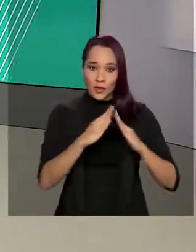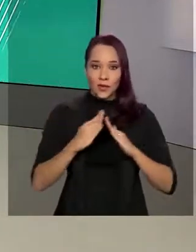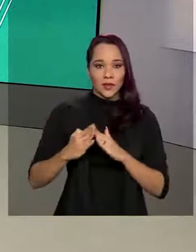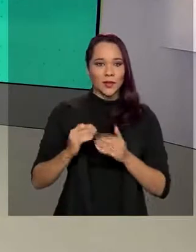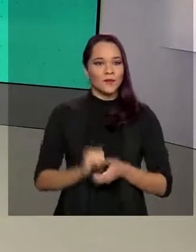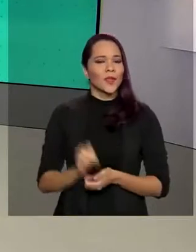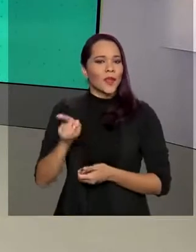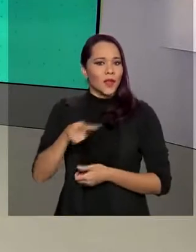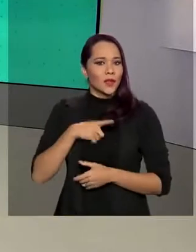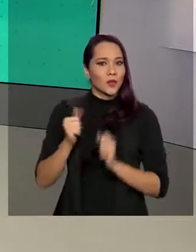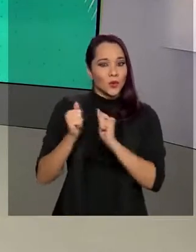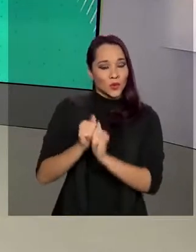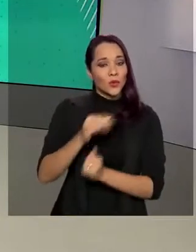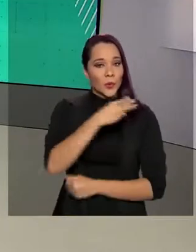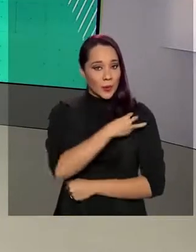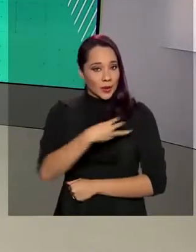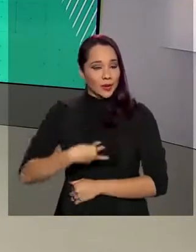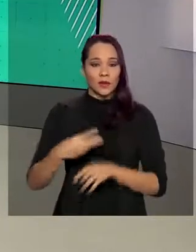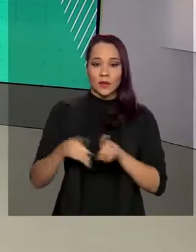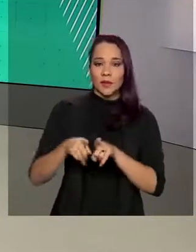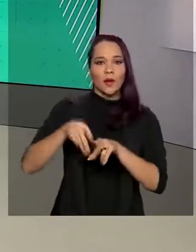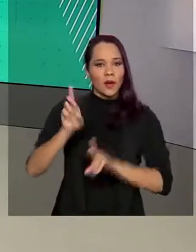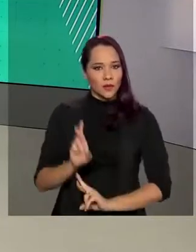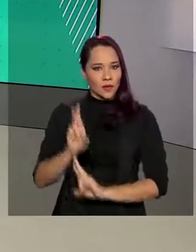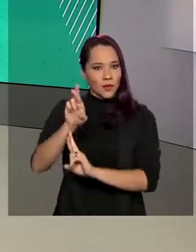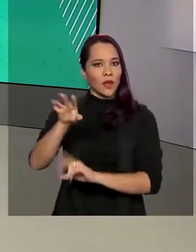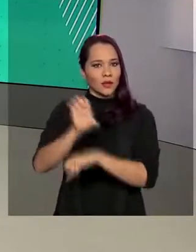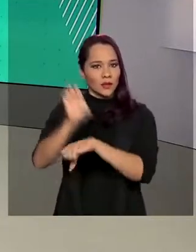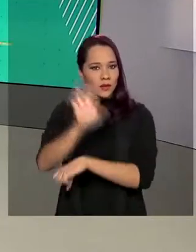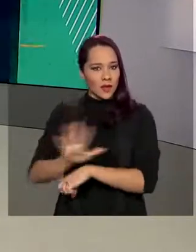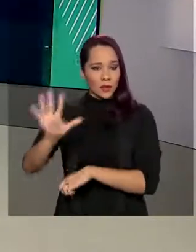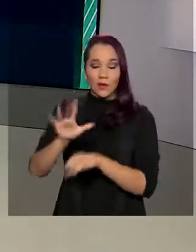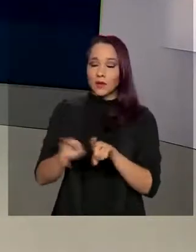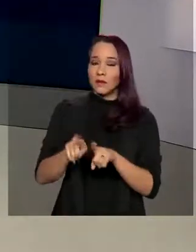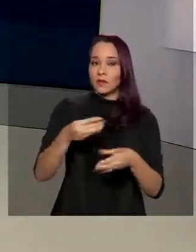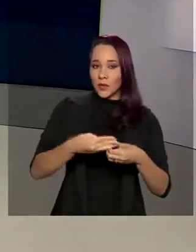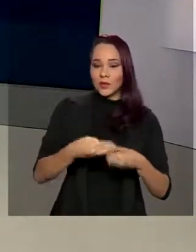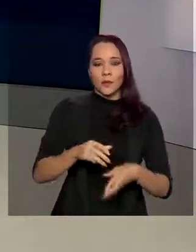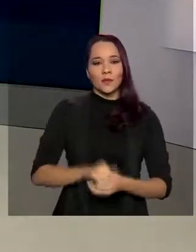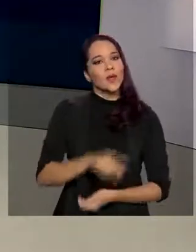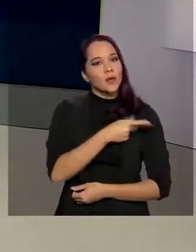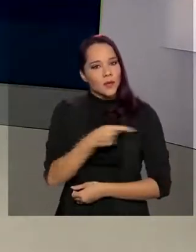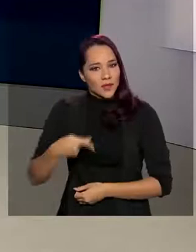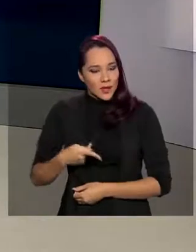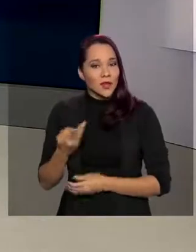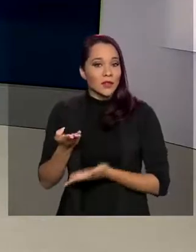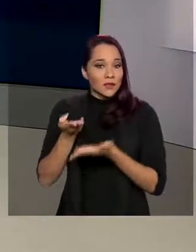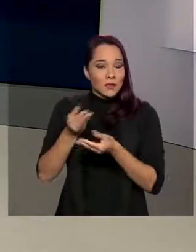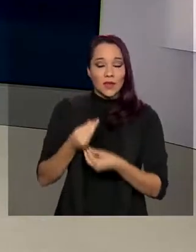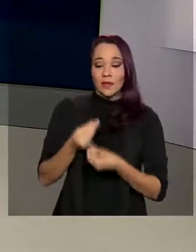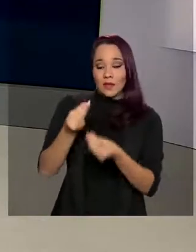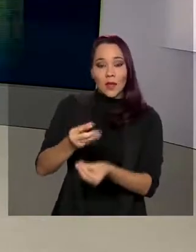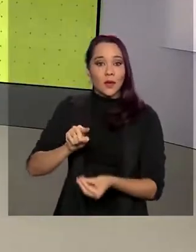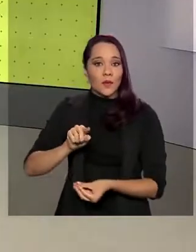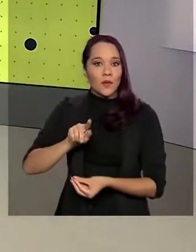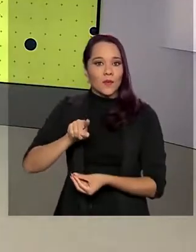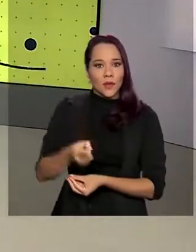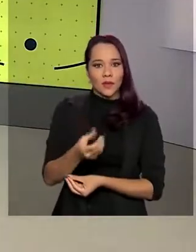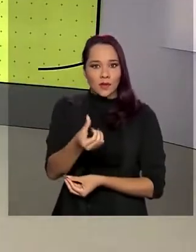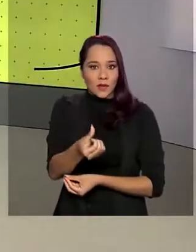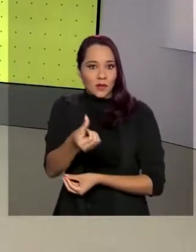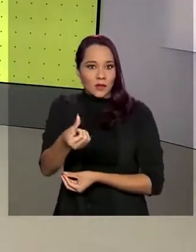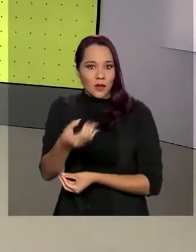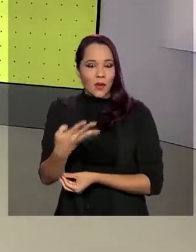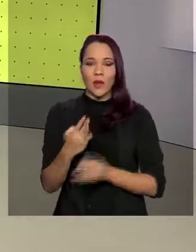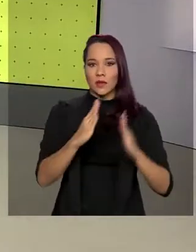Ele está acompanhado de ministros e autoridades estaduais e municipais. O presidente participou da entrega de